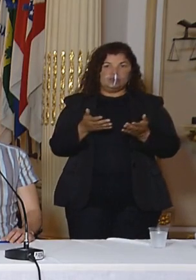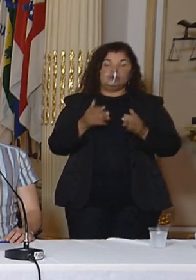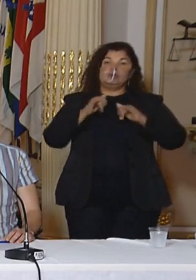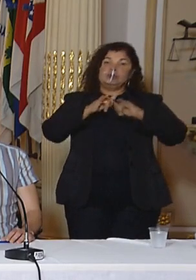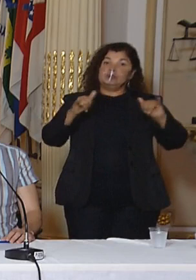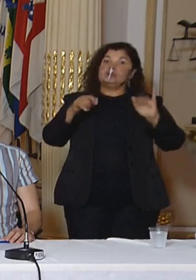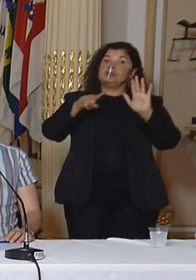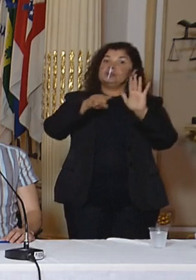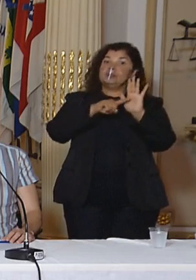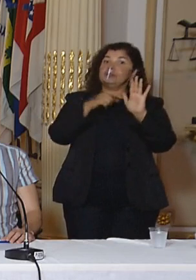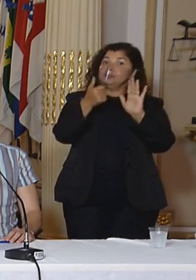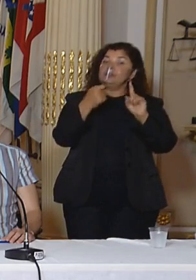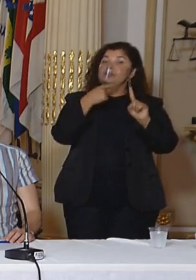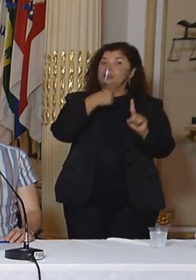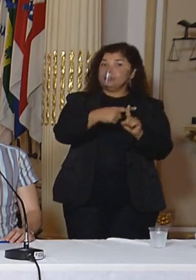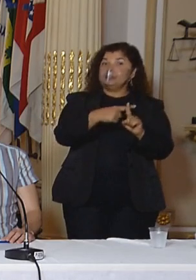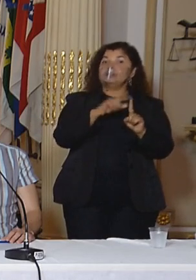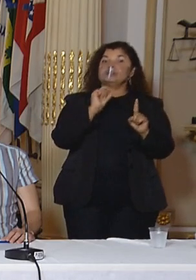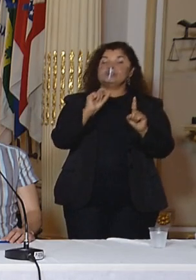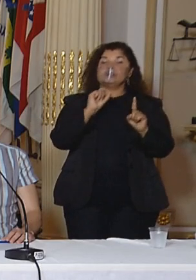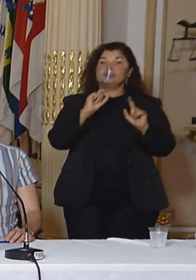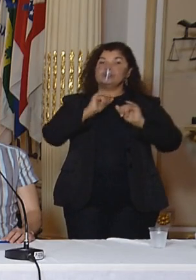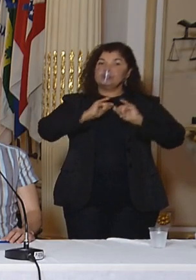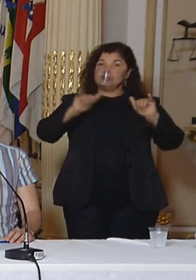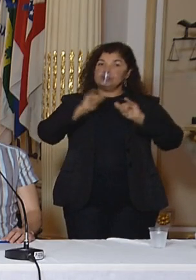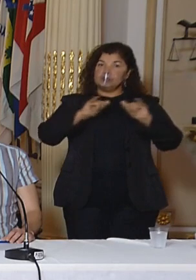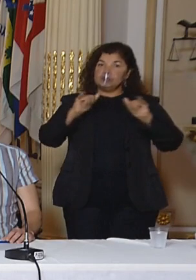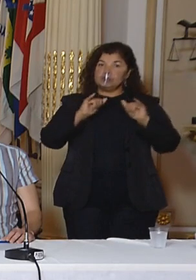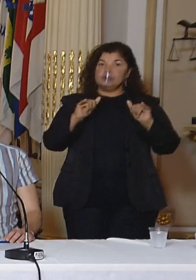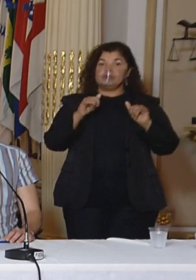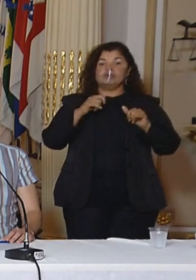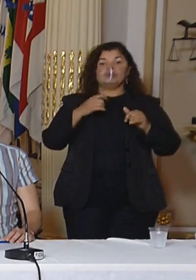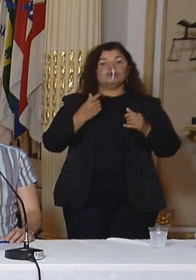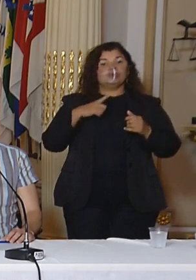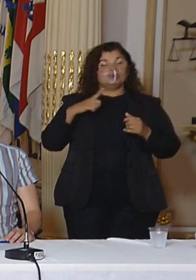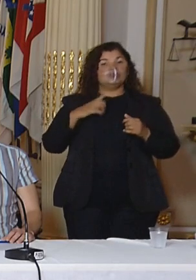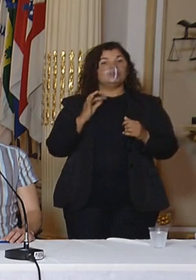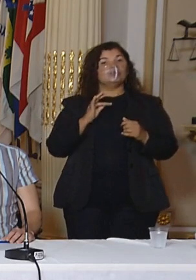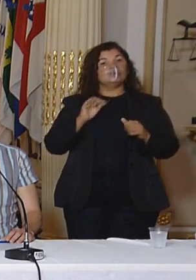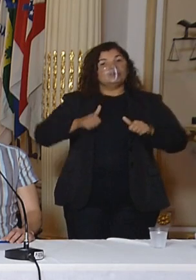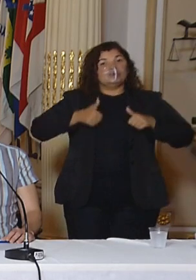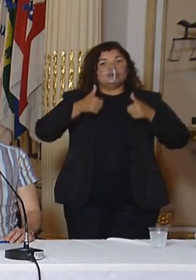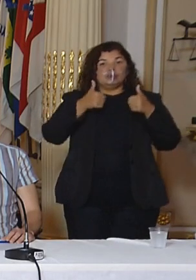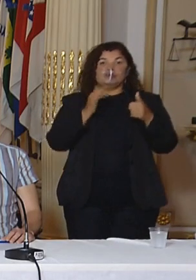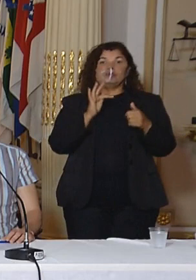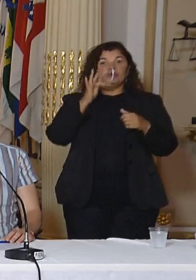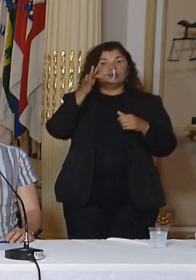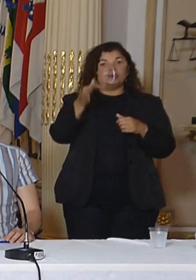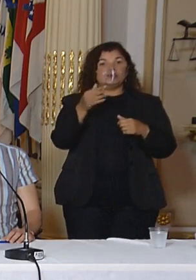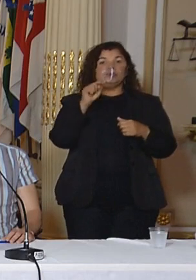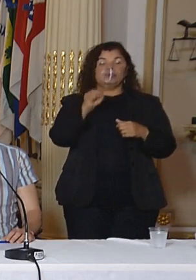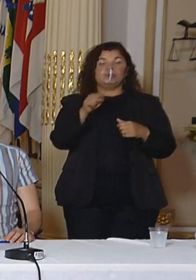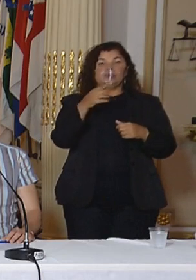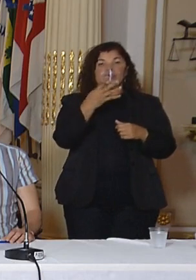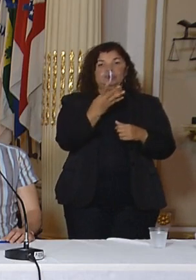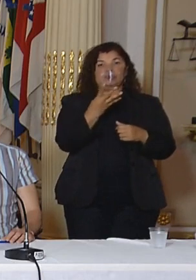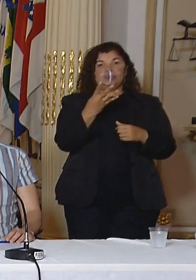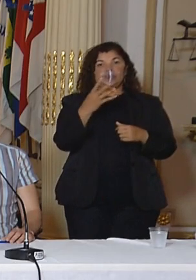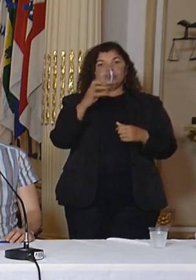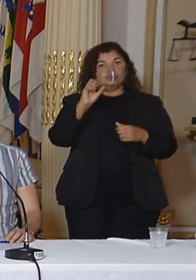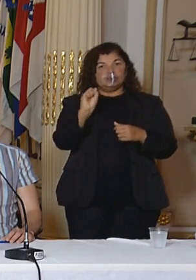positiva, importante, que realimenta as nossas esperanças, 1.048 pessoas são